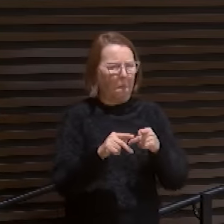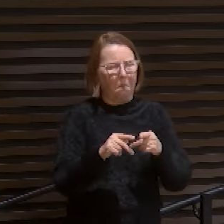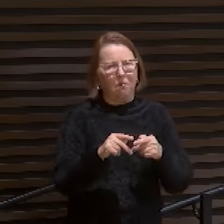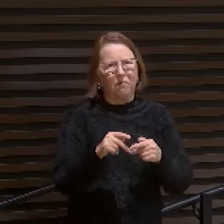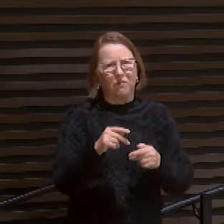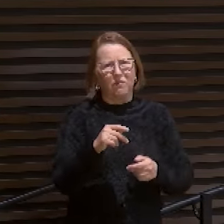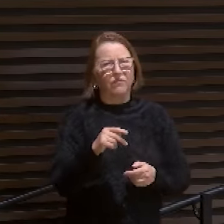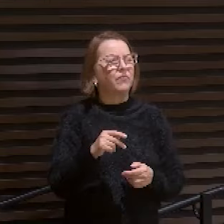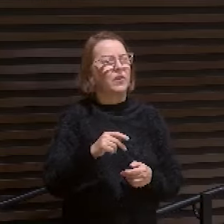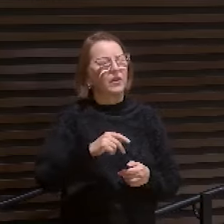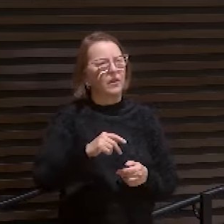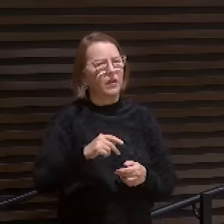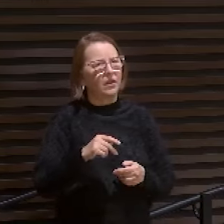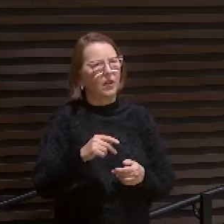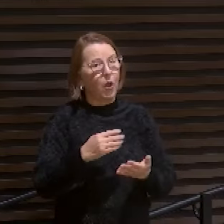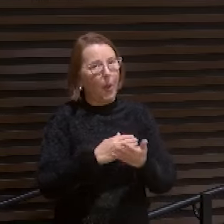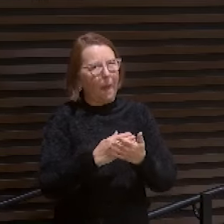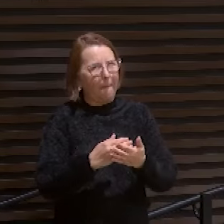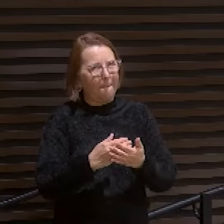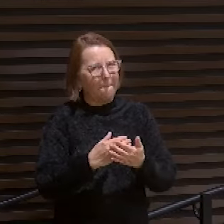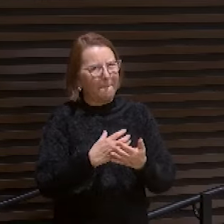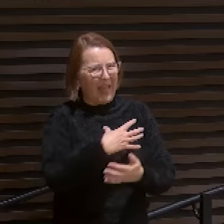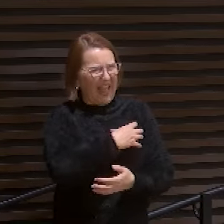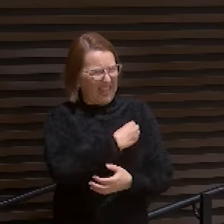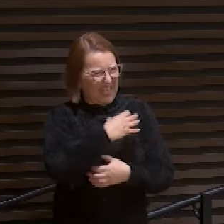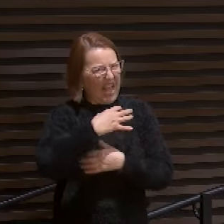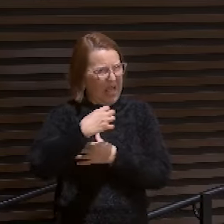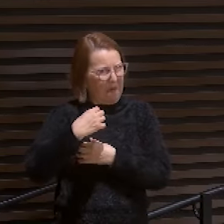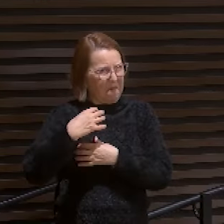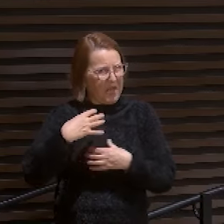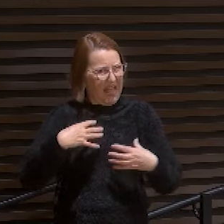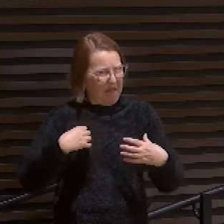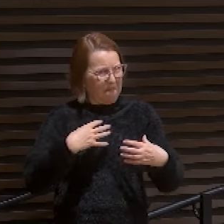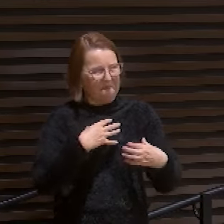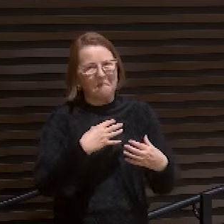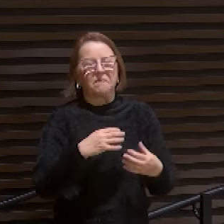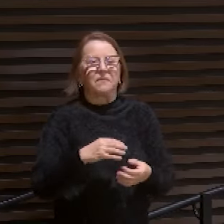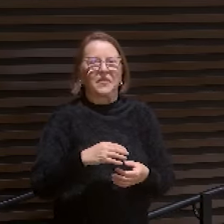2 prostitutas, Jerusalém e Samaria.